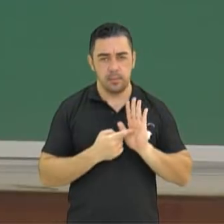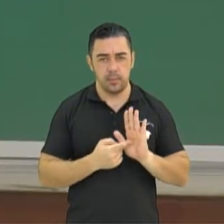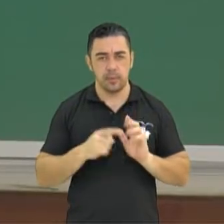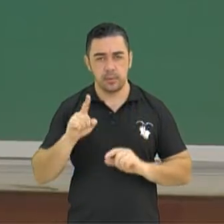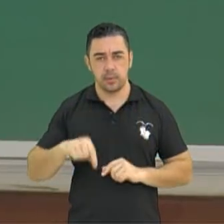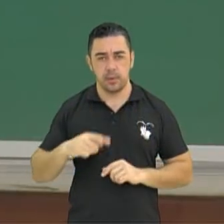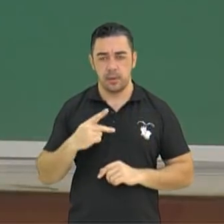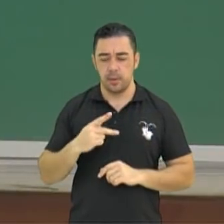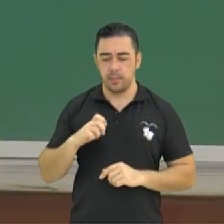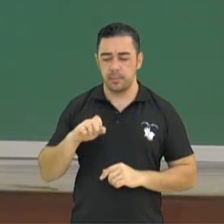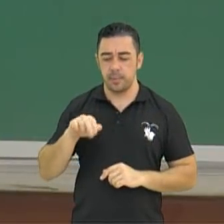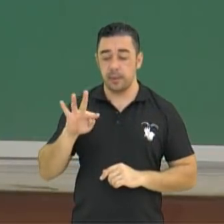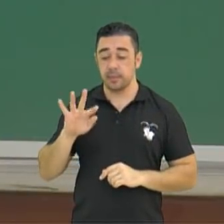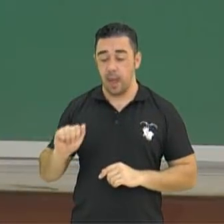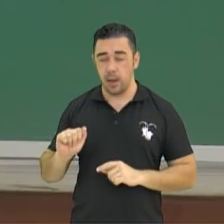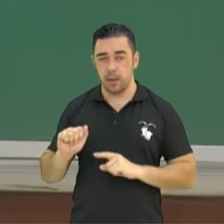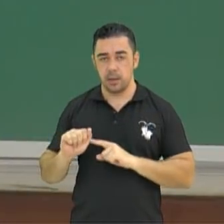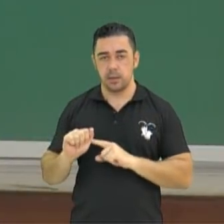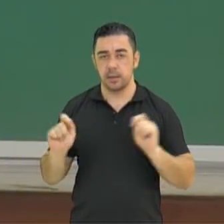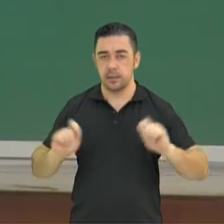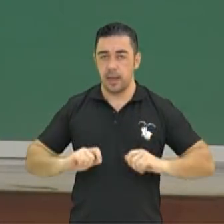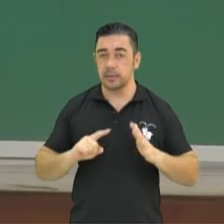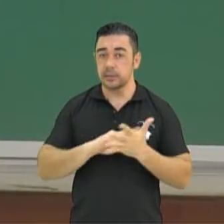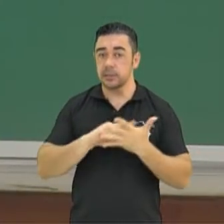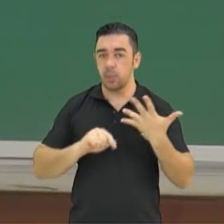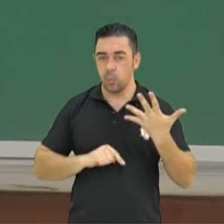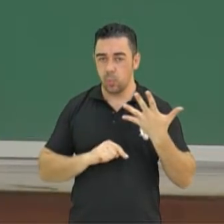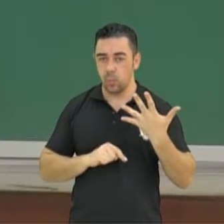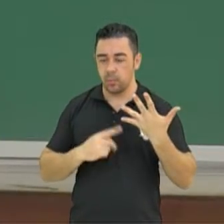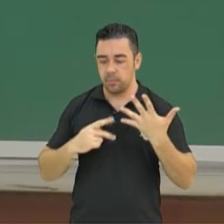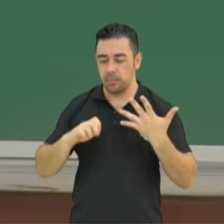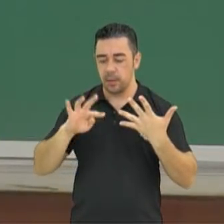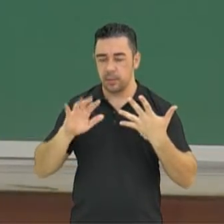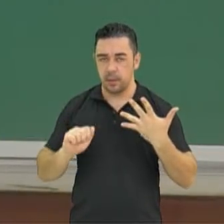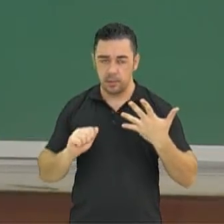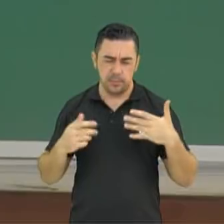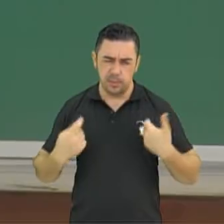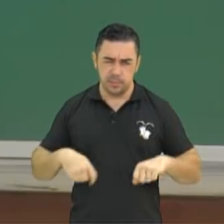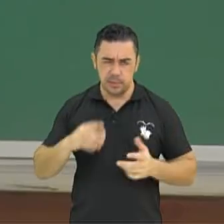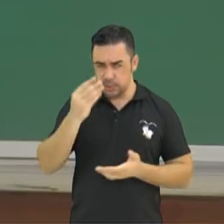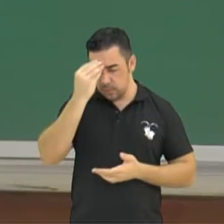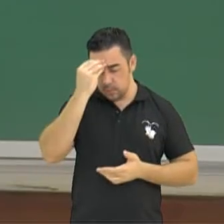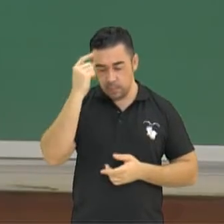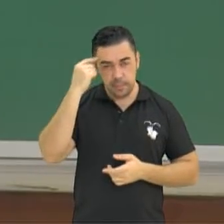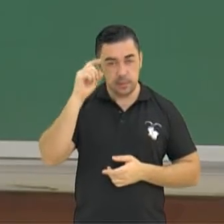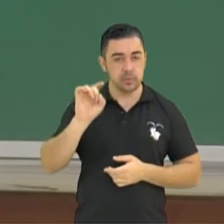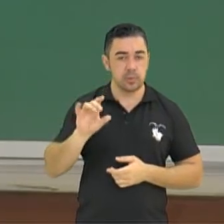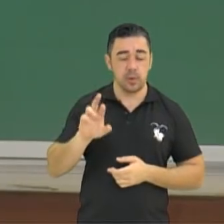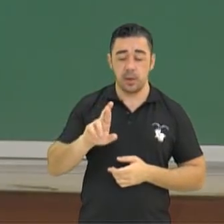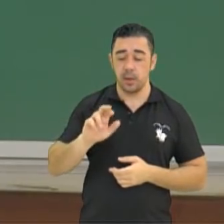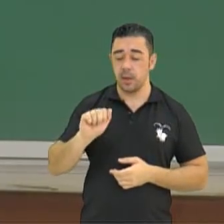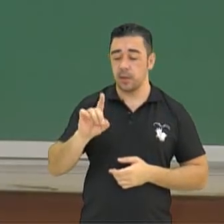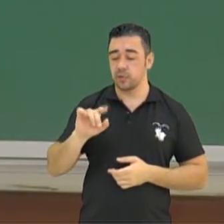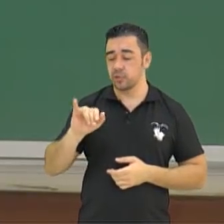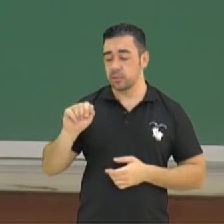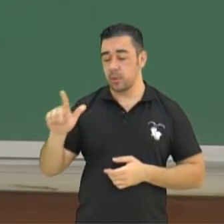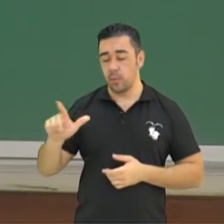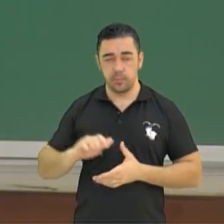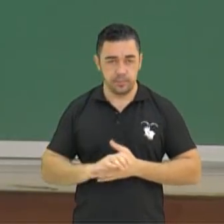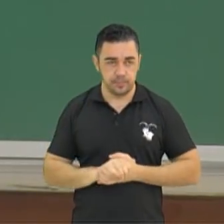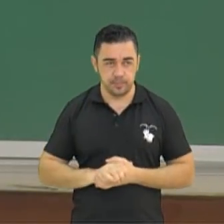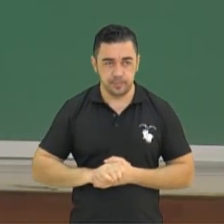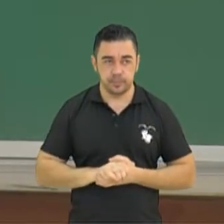que é pentarradial, porque na verdade são 5 possibilidades, tá? Mas você não precisa, né, decorar isso. Pensa no radial, que tem mais de uma possibilidade,